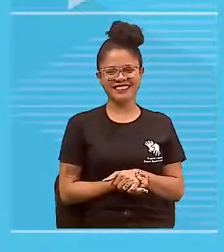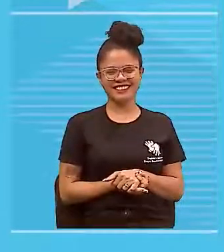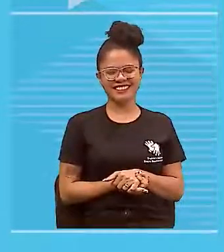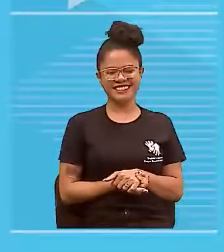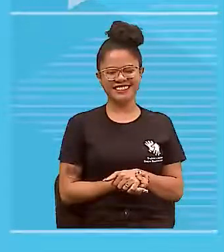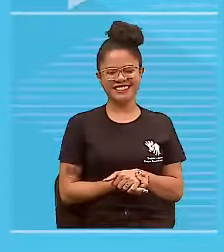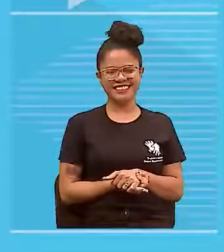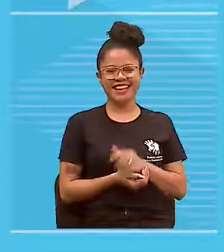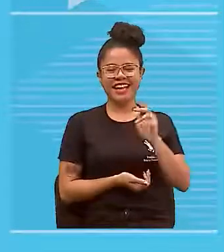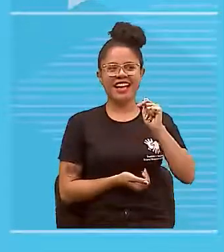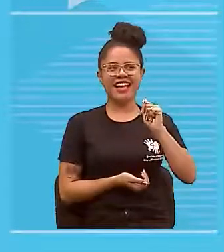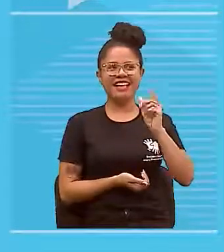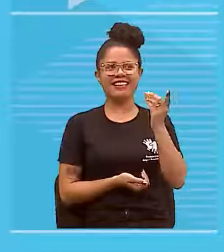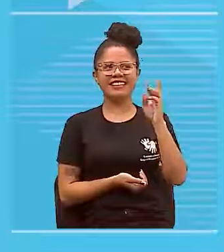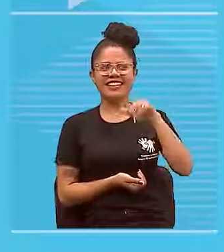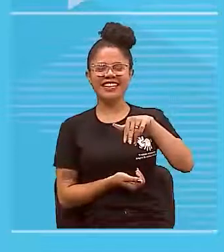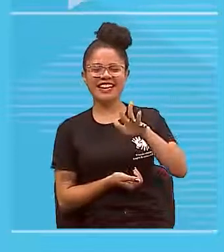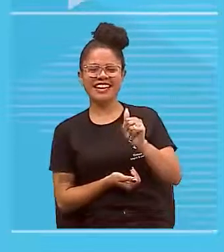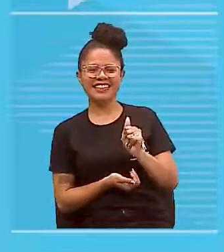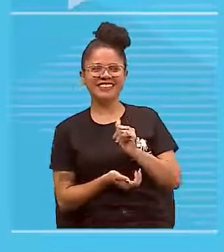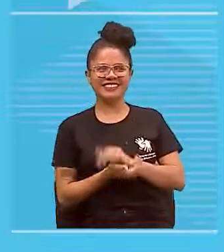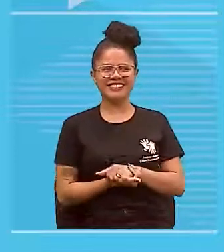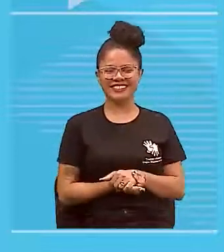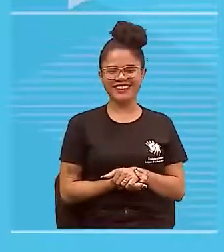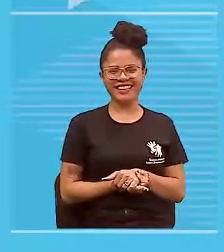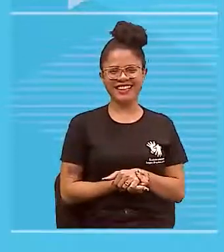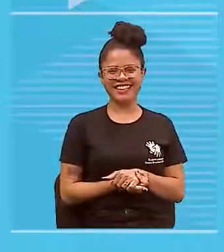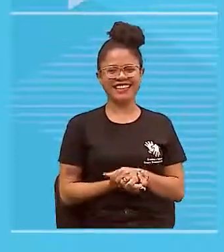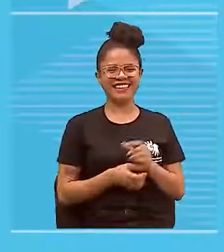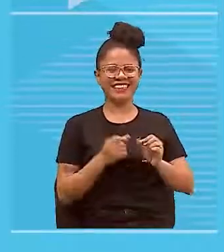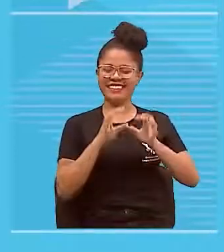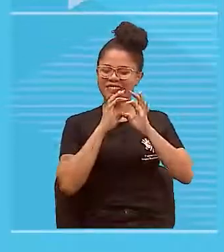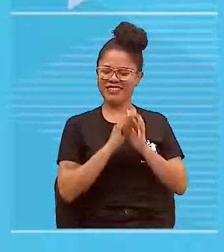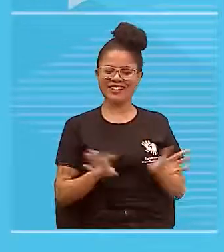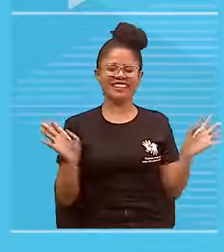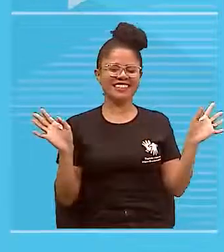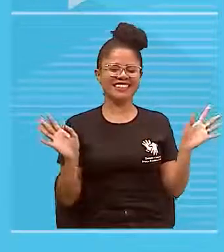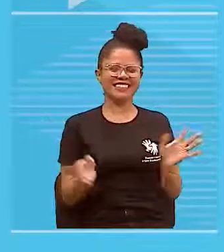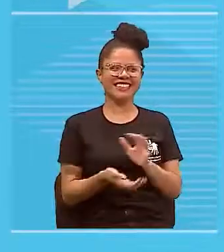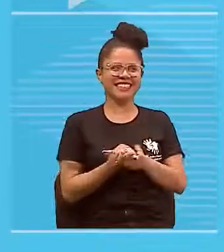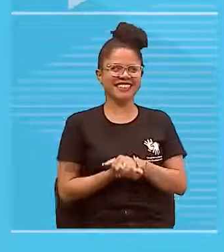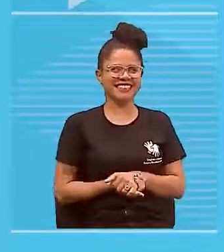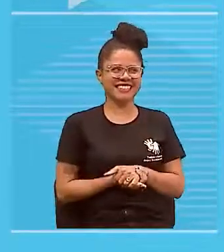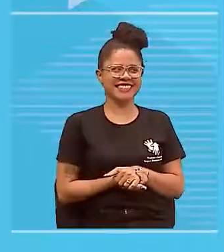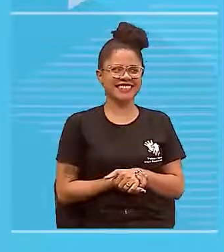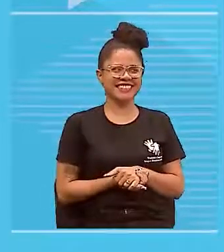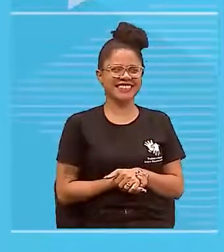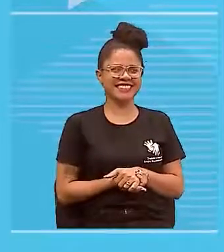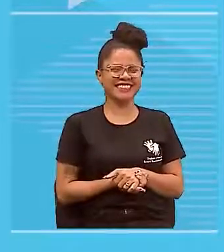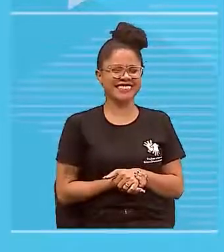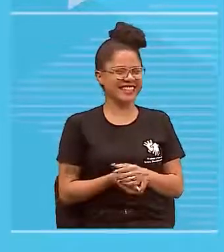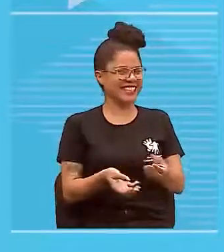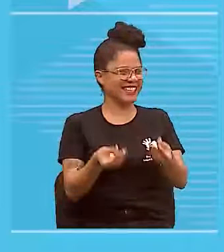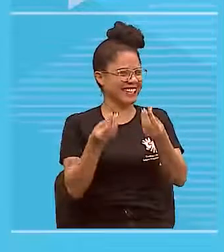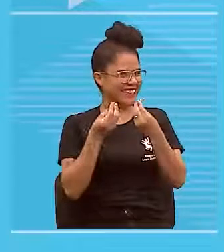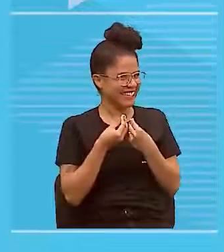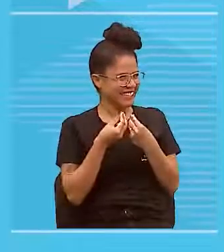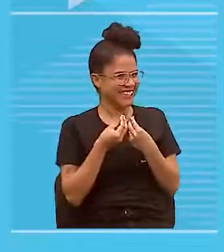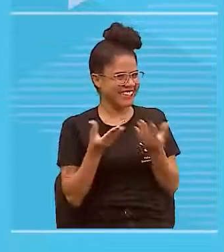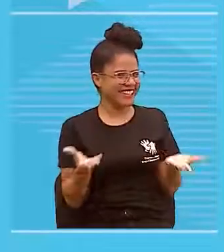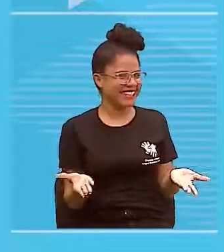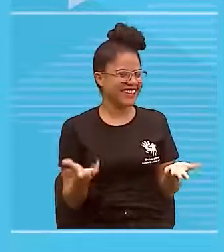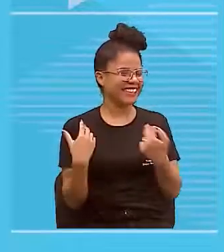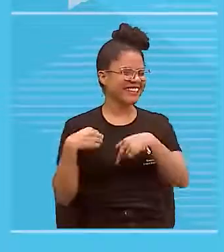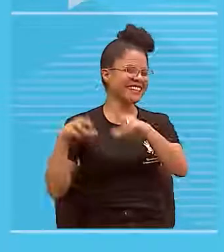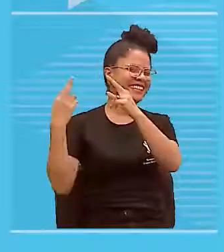Adriana falou do jeito que o professor achar melhor Ah tá bom Adriana me deixa me entregou a batata para mim novamente né